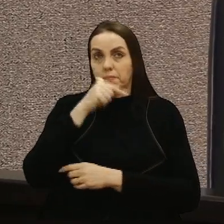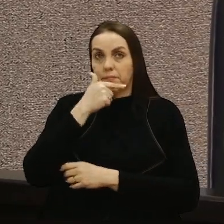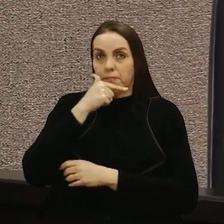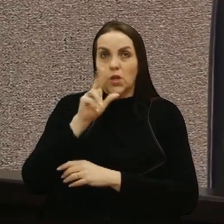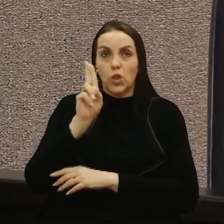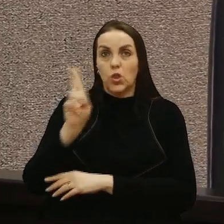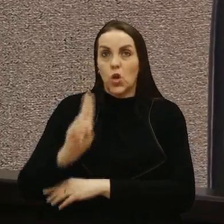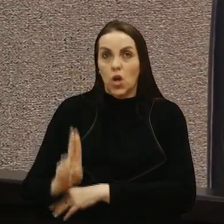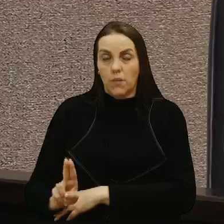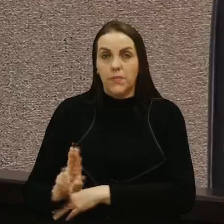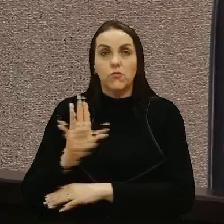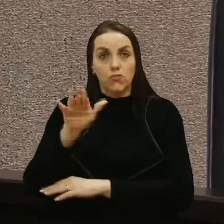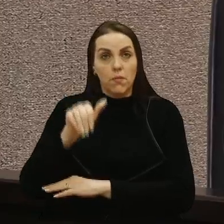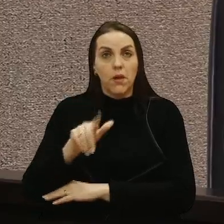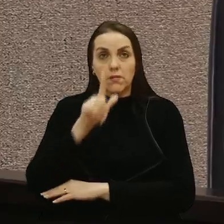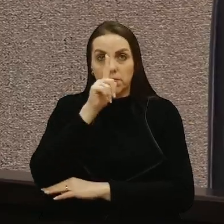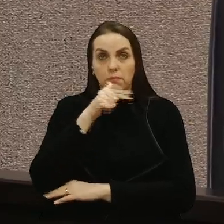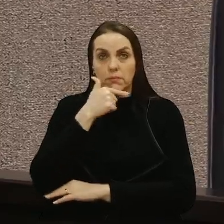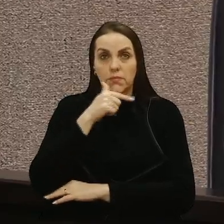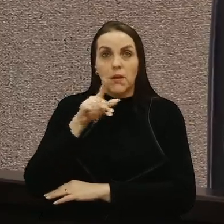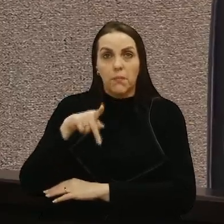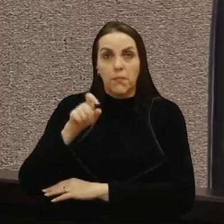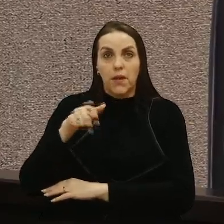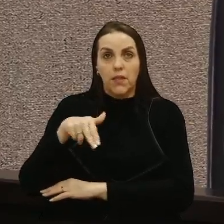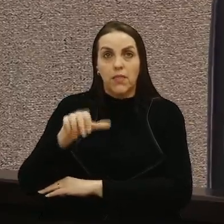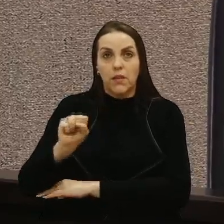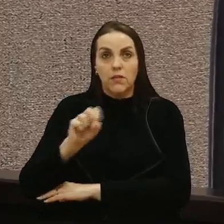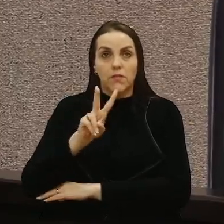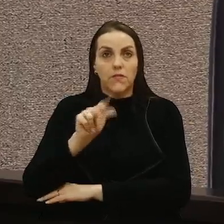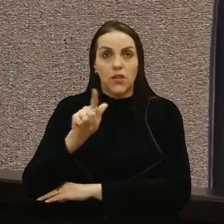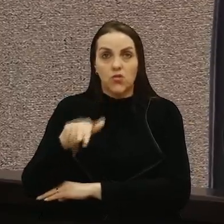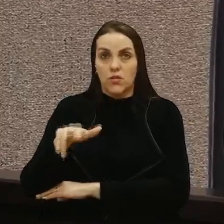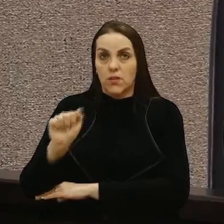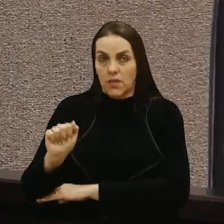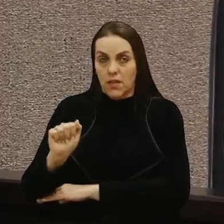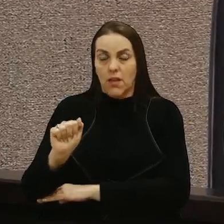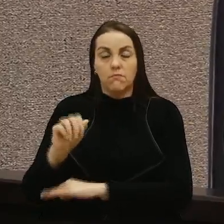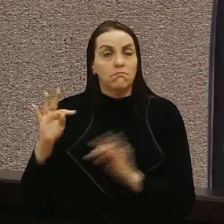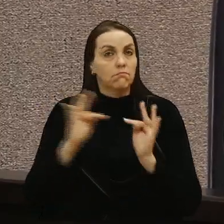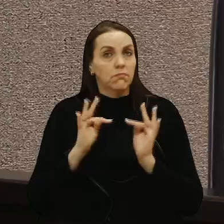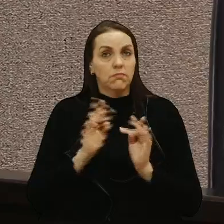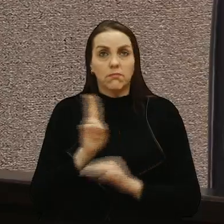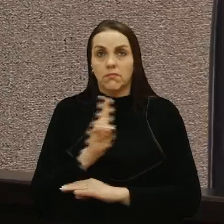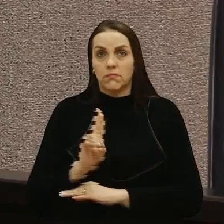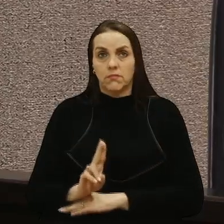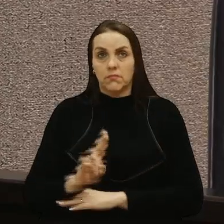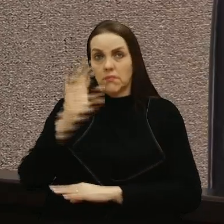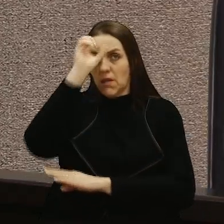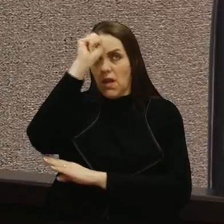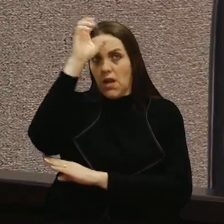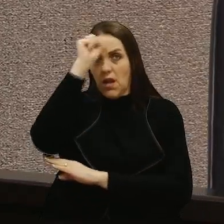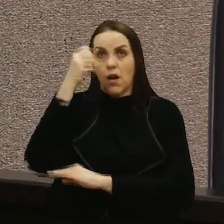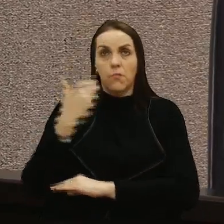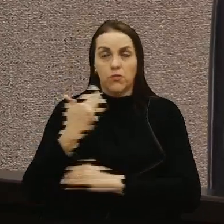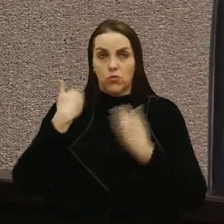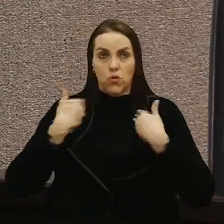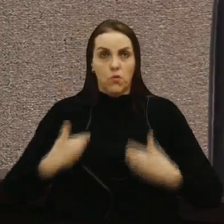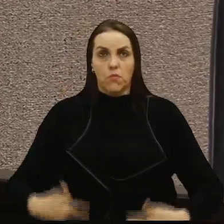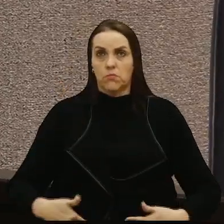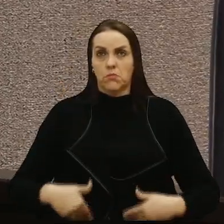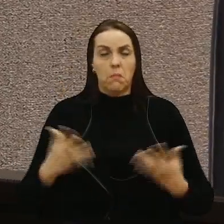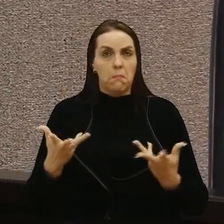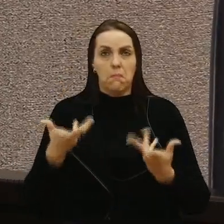chamar de pênis e vagina, que é o nome técnico. Então tem várias formas de se expor o corpo humano. Eu aprendi sobre o corpo humano na escola, não fui sexualizado, tive excelentes